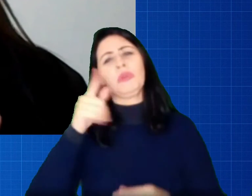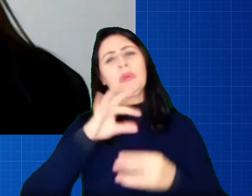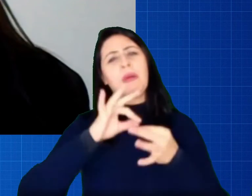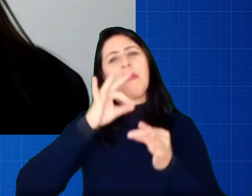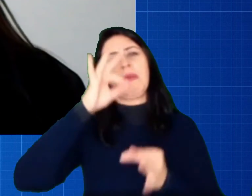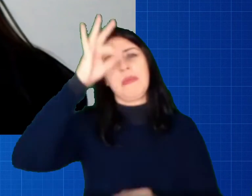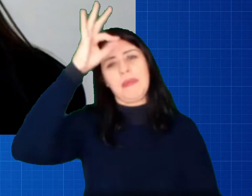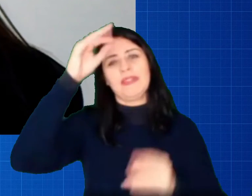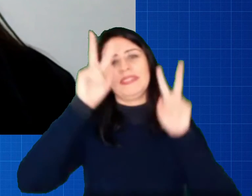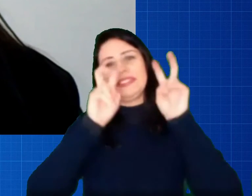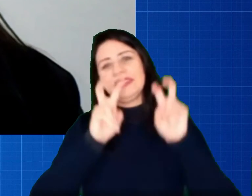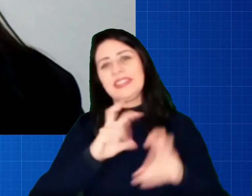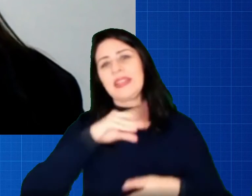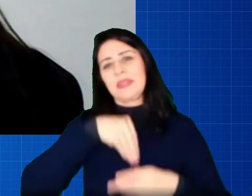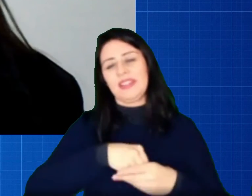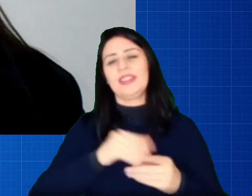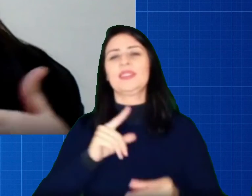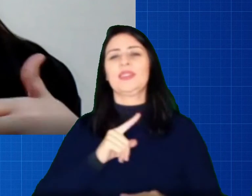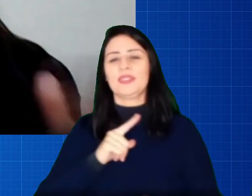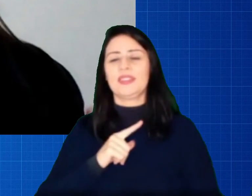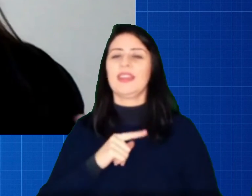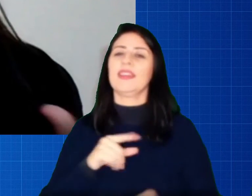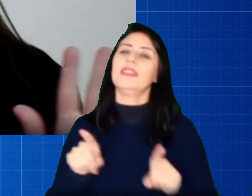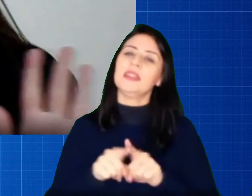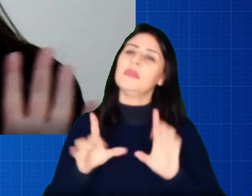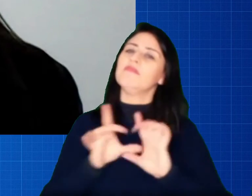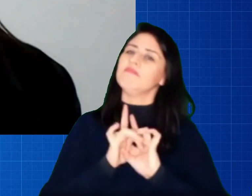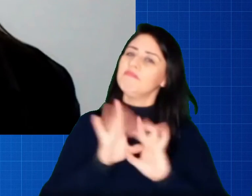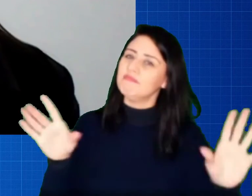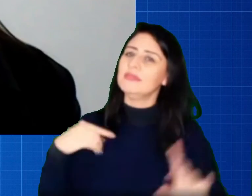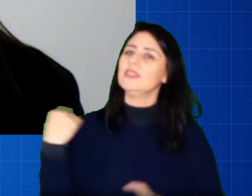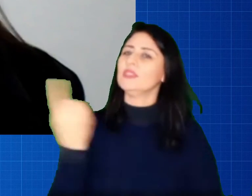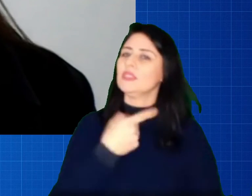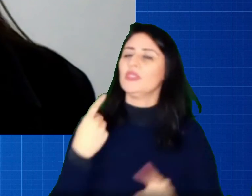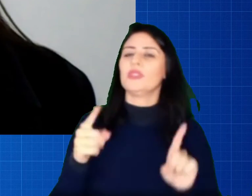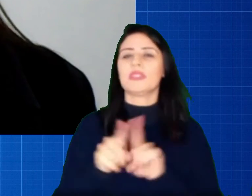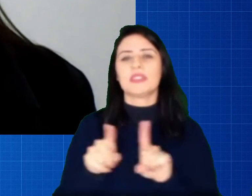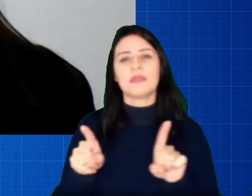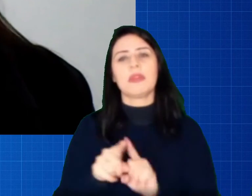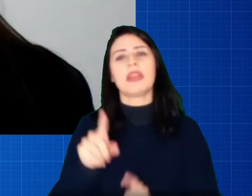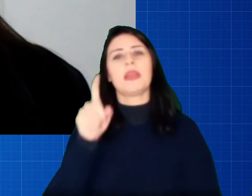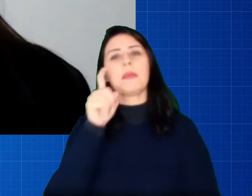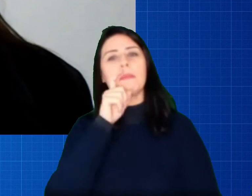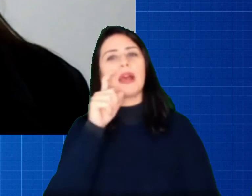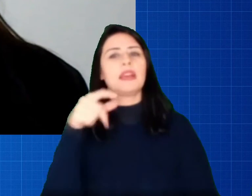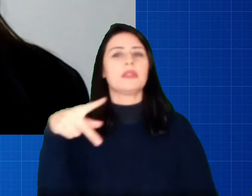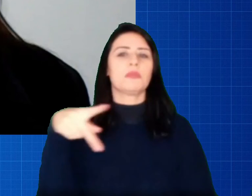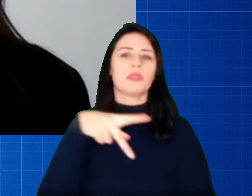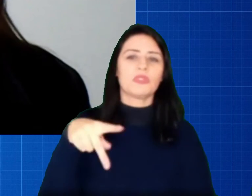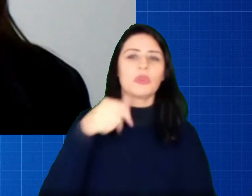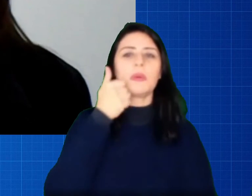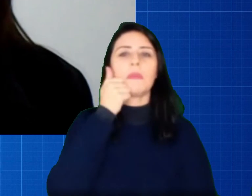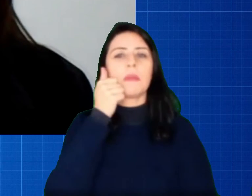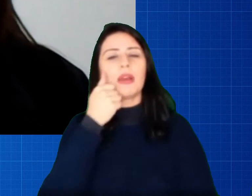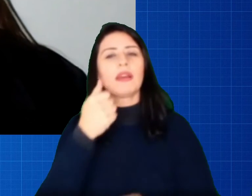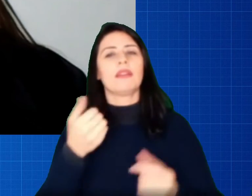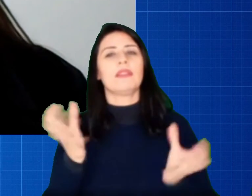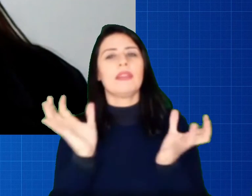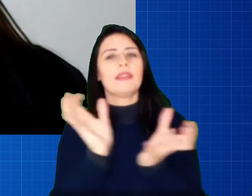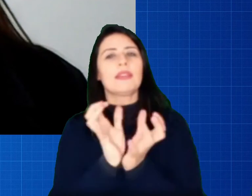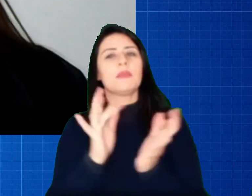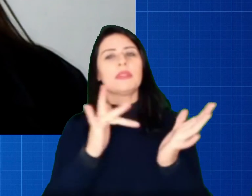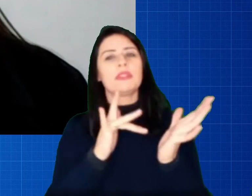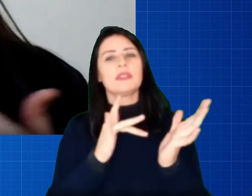outros momentos, né? De a gente trabalhar essa temática, que tem muito pano para manga, né? Para a gente discutir, né? E ficamos também à disposição,